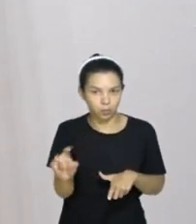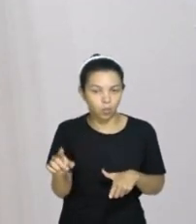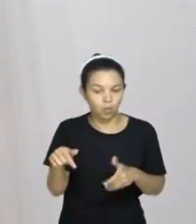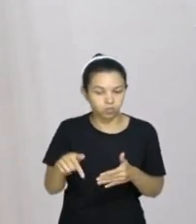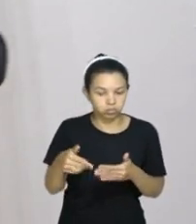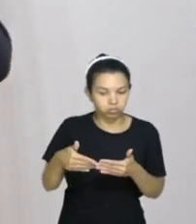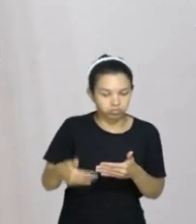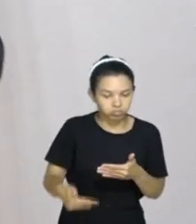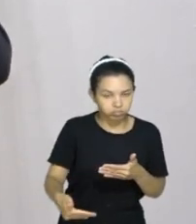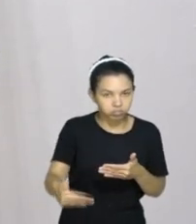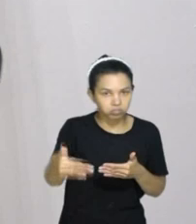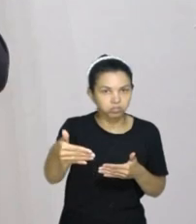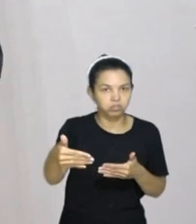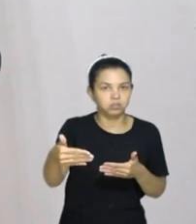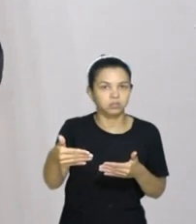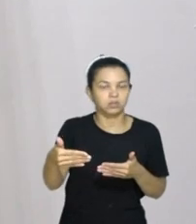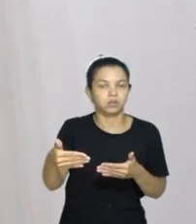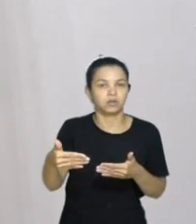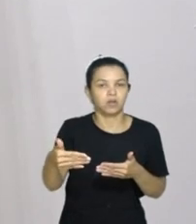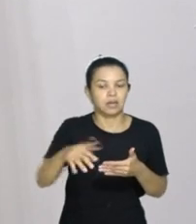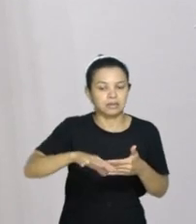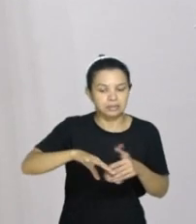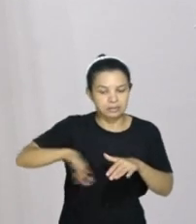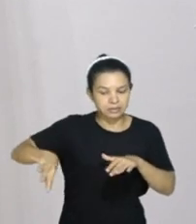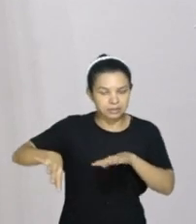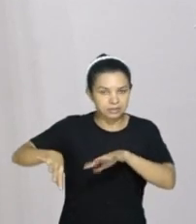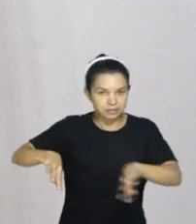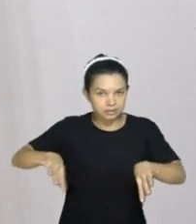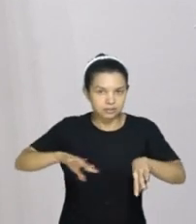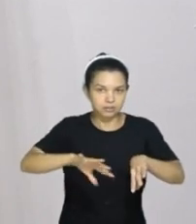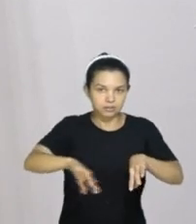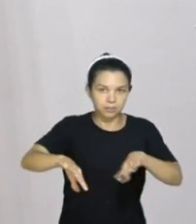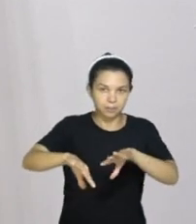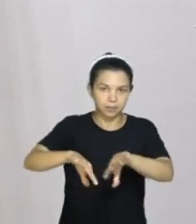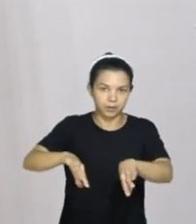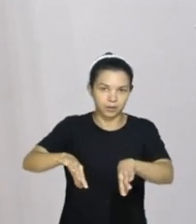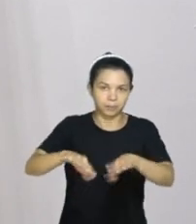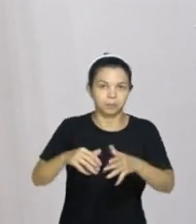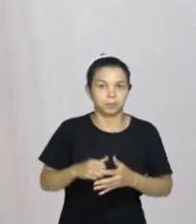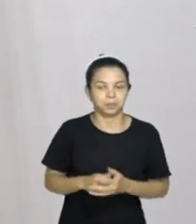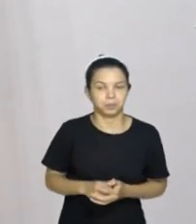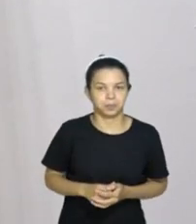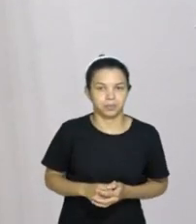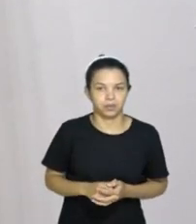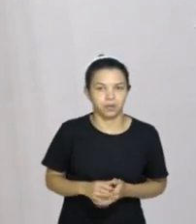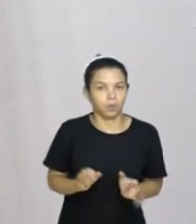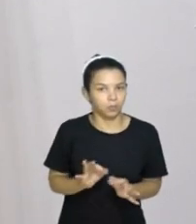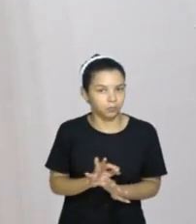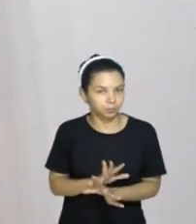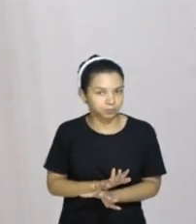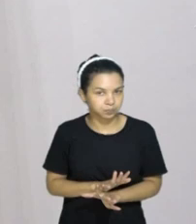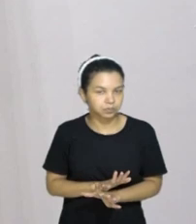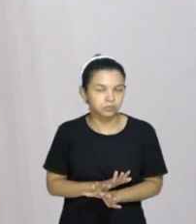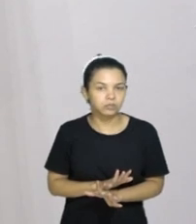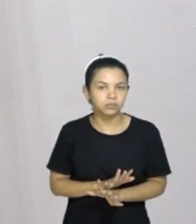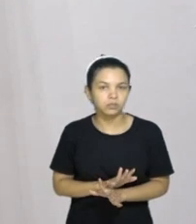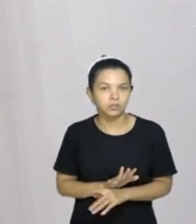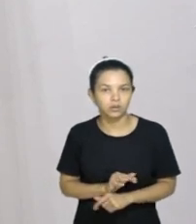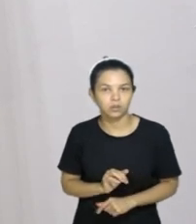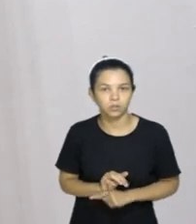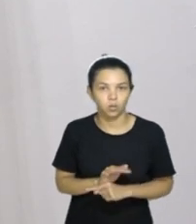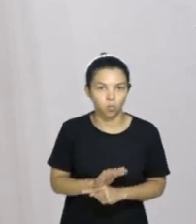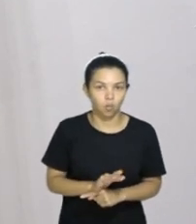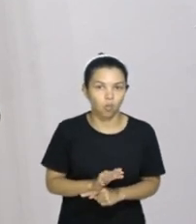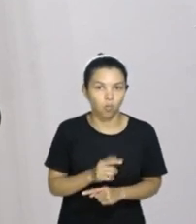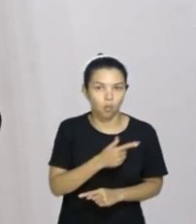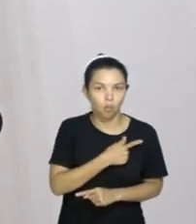começar a separar o pessoal então fica aqui a minha contribuição para o governo no